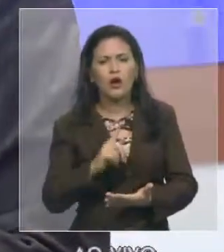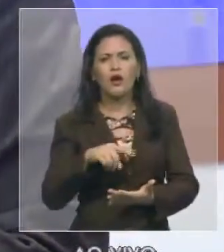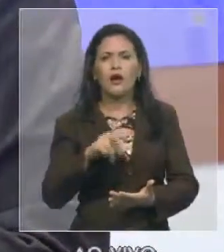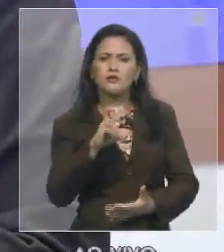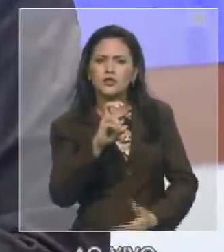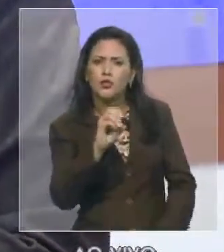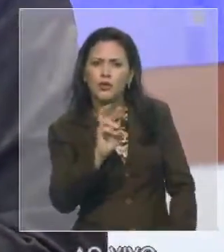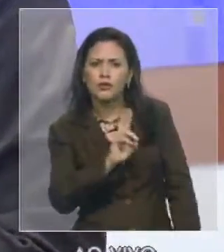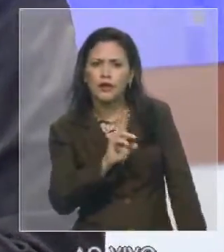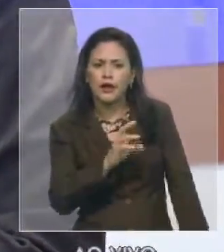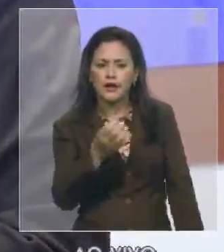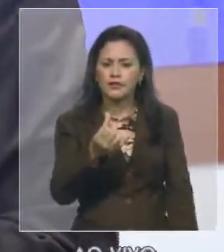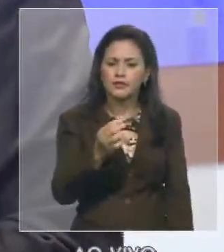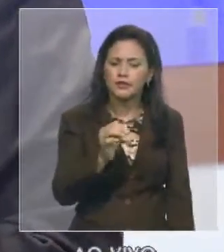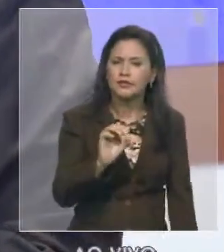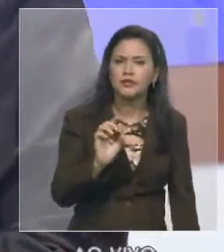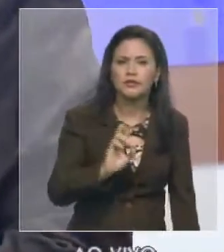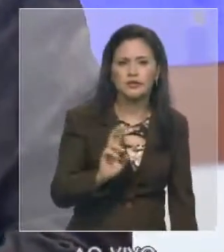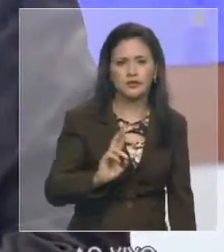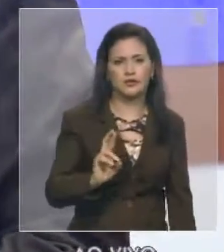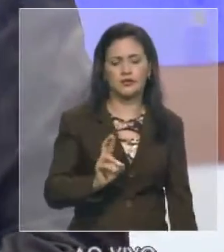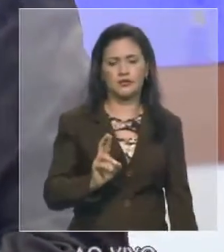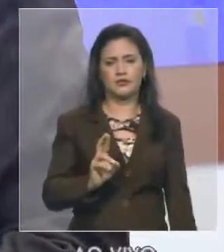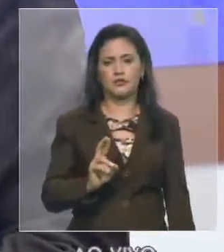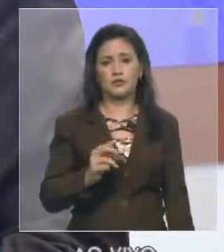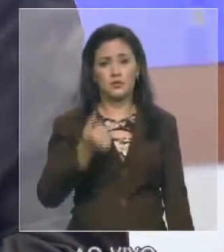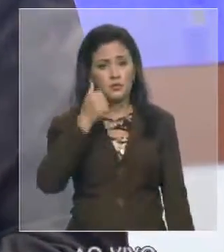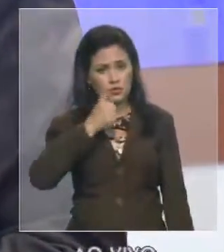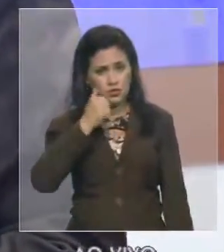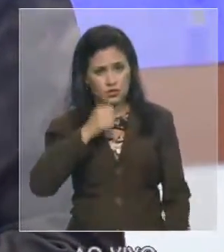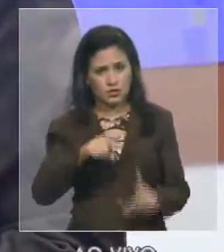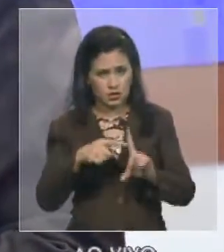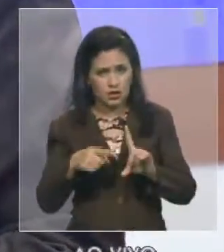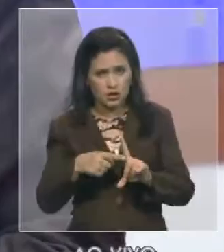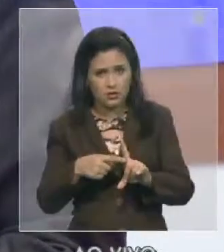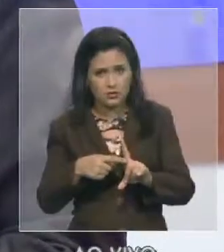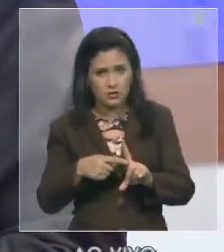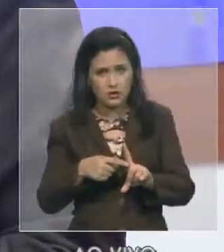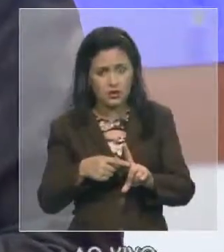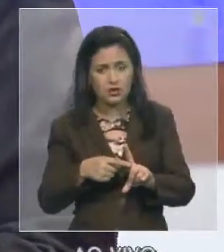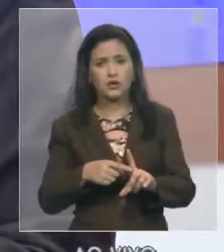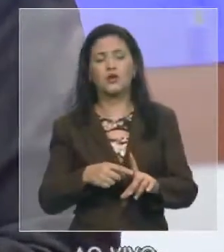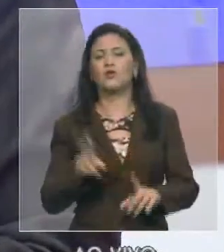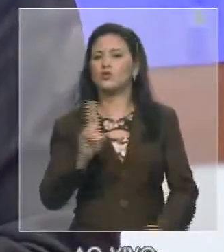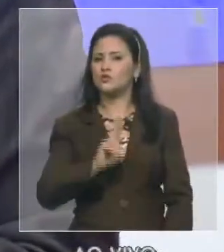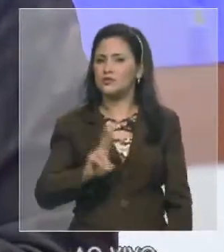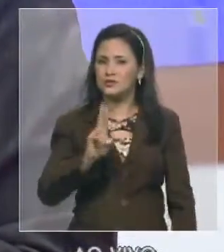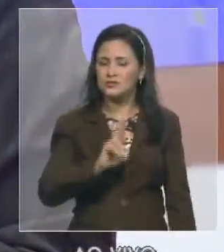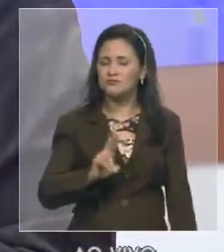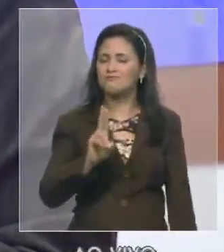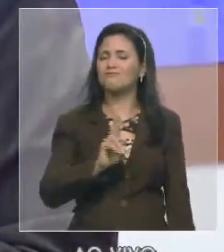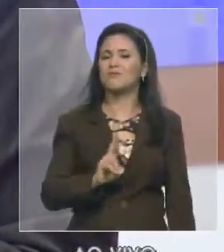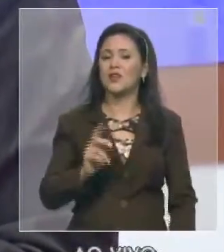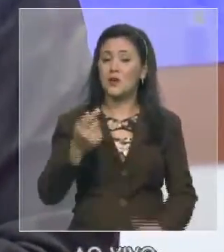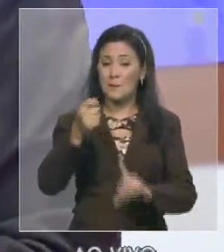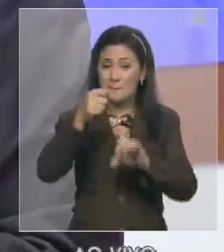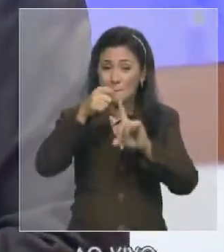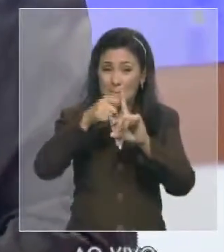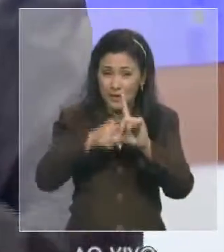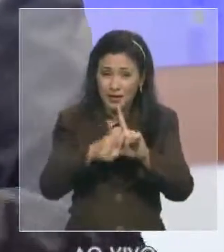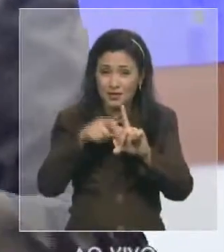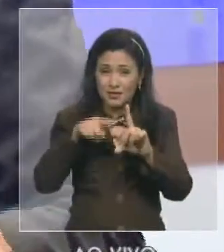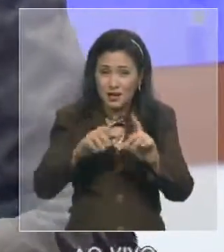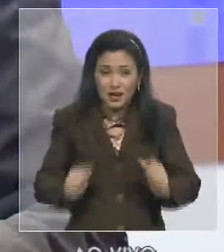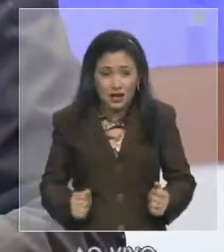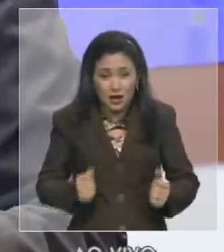marcas. E uma gestante, deputado Antônio Pereira, tem que usar pelo menos 5 frascos por mês de repelente